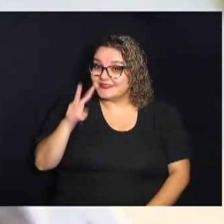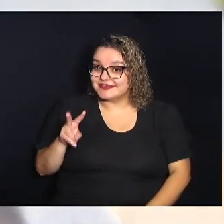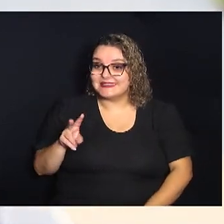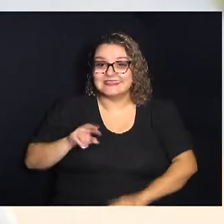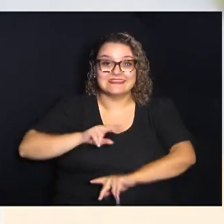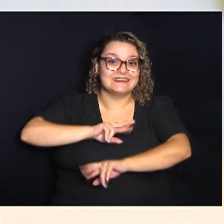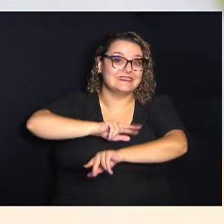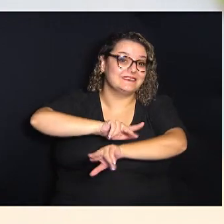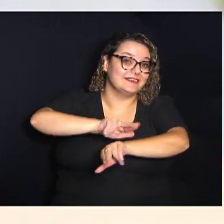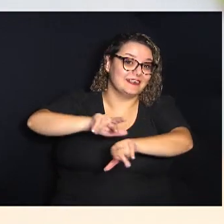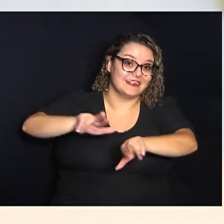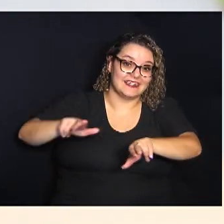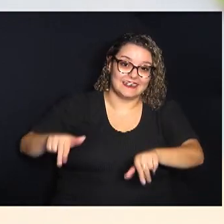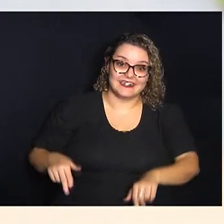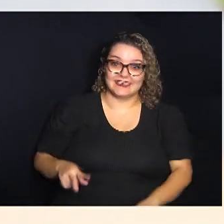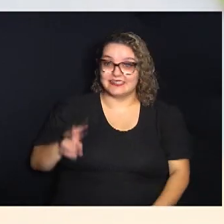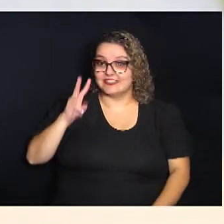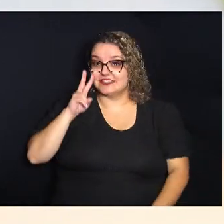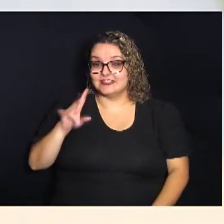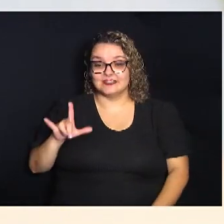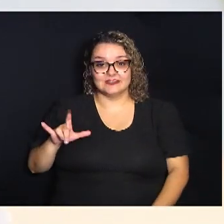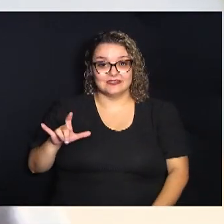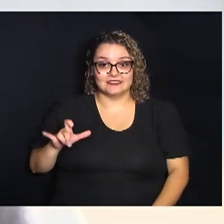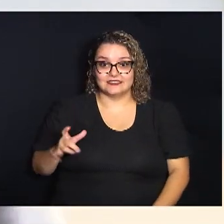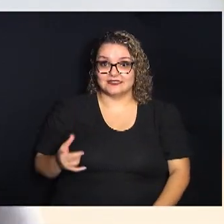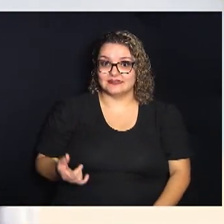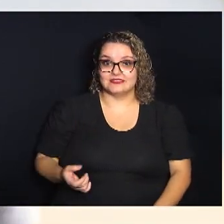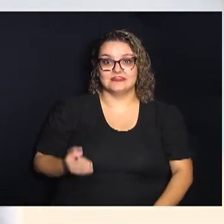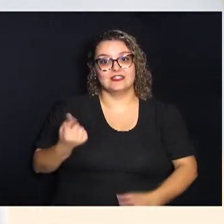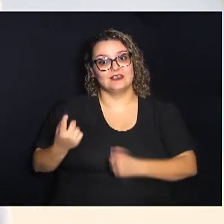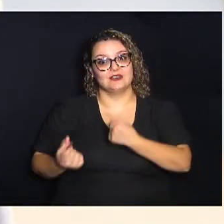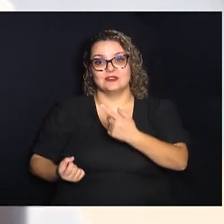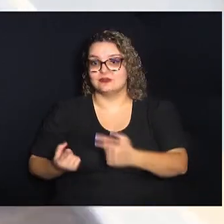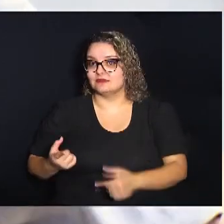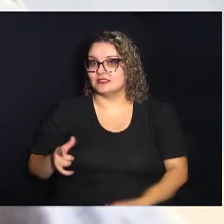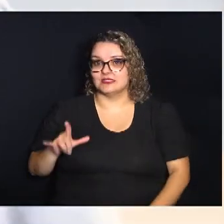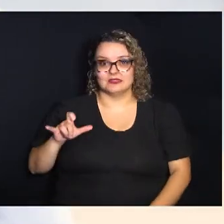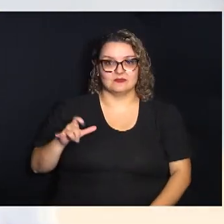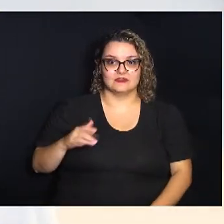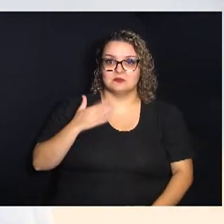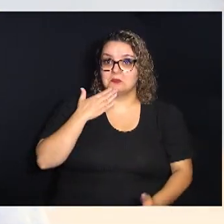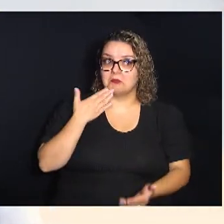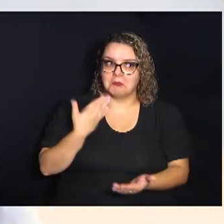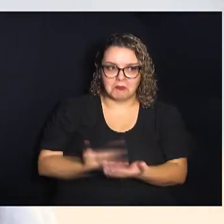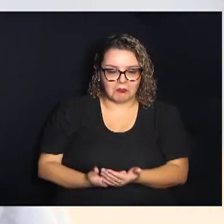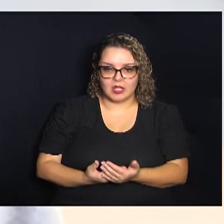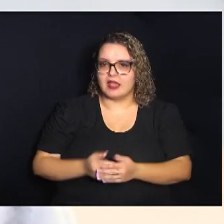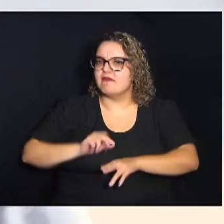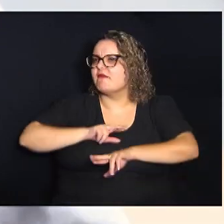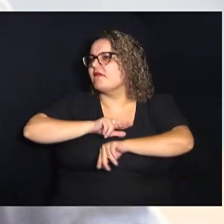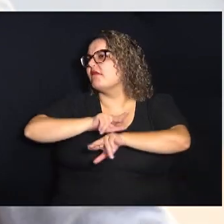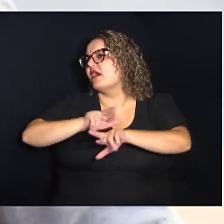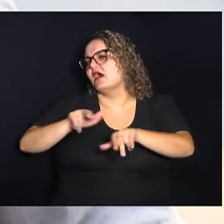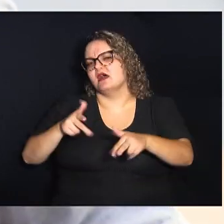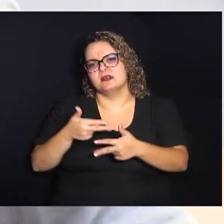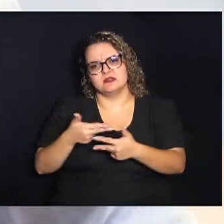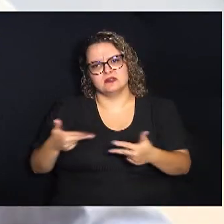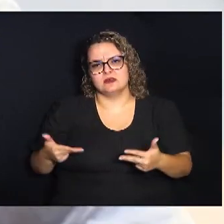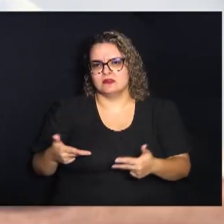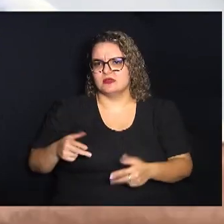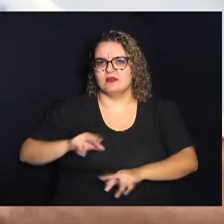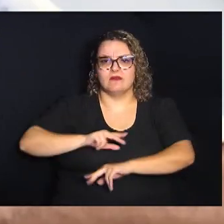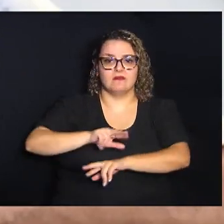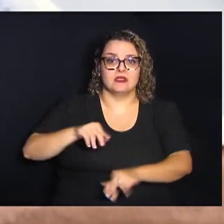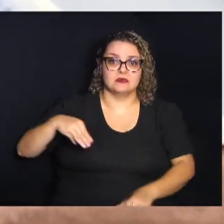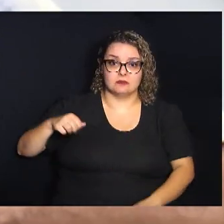nossa, às vezes eu fico olhando no Instagram, sabe? Tem algumas páginas lá que você não acredita, mas é muita coisa. É muita manobra e é